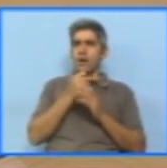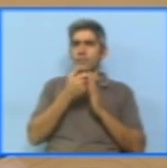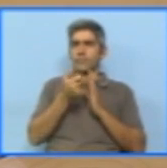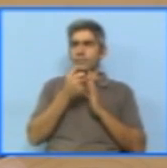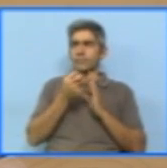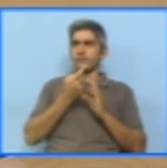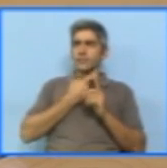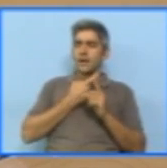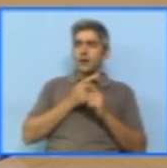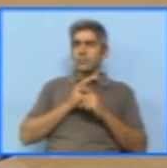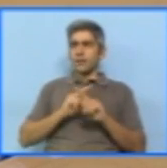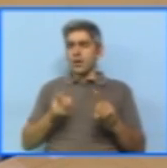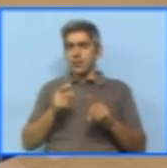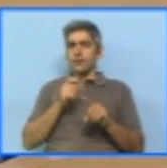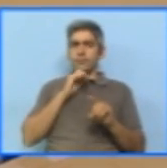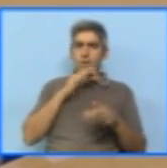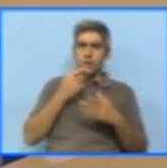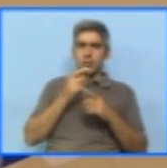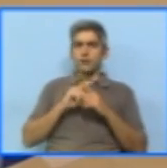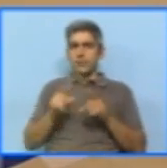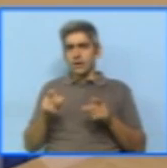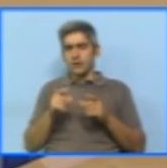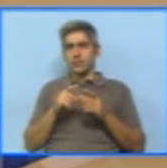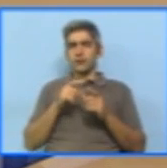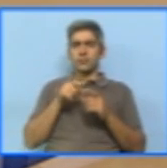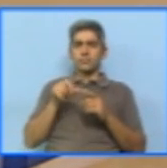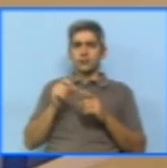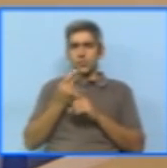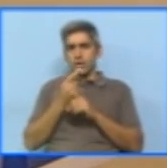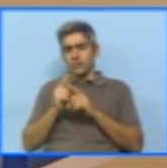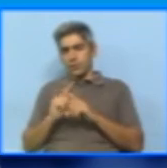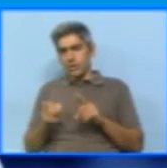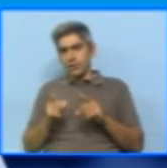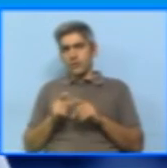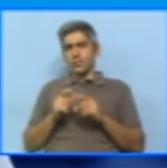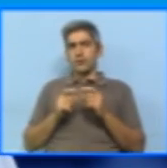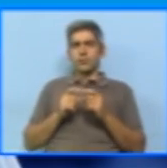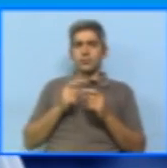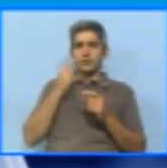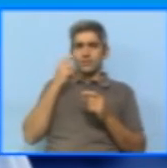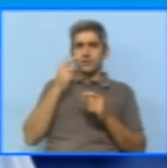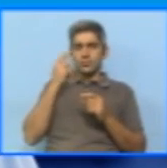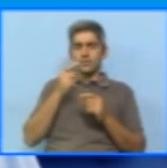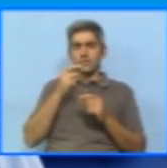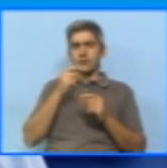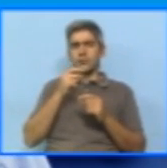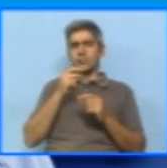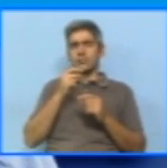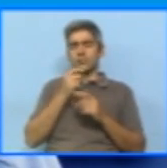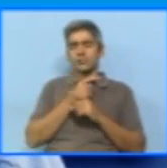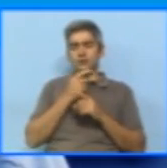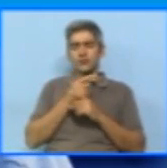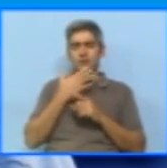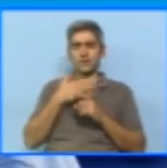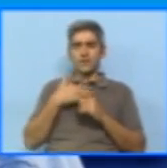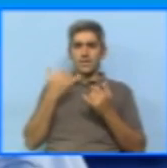de proibições, em que isto está proibido e tudo está proibido, especialmente o que nos